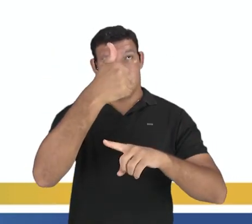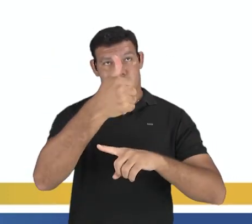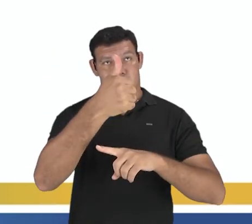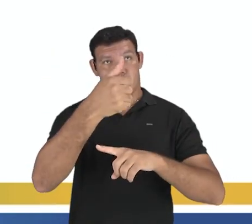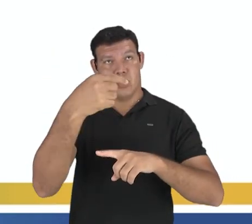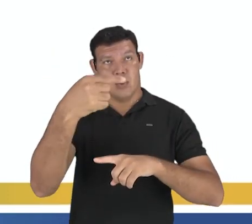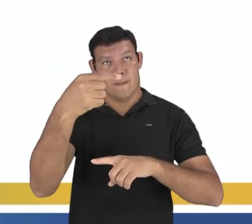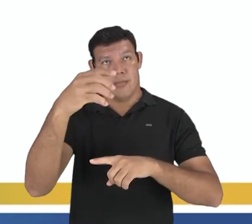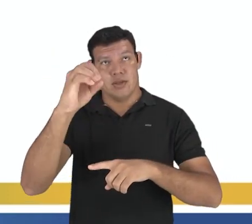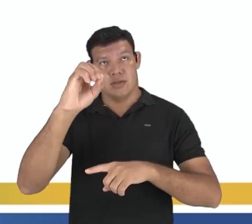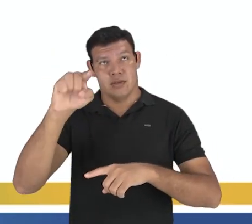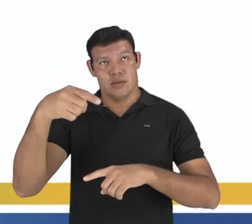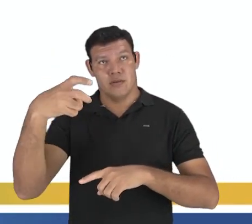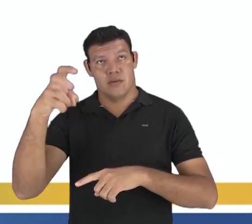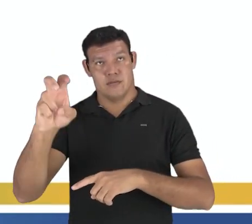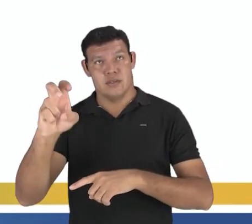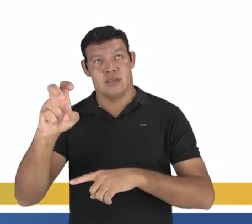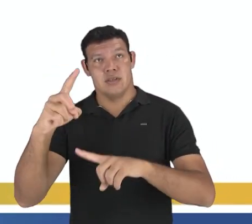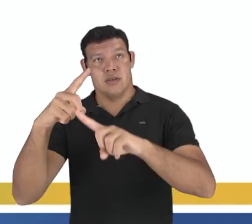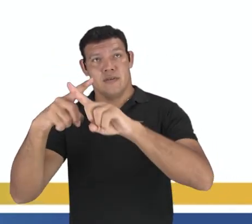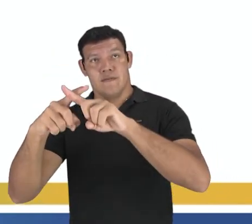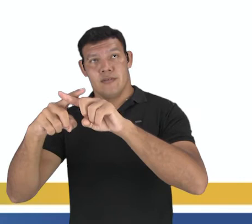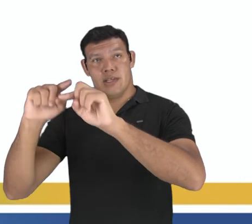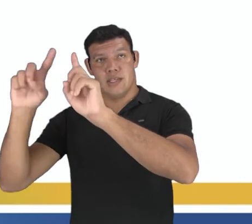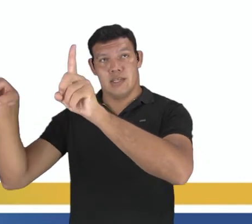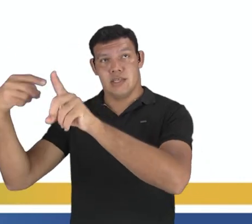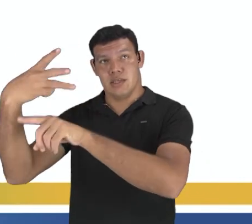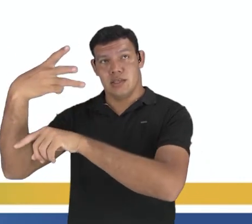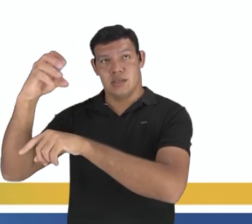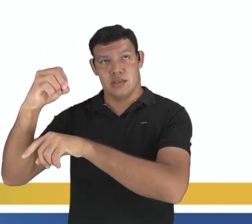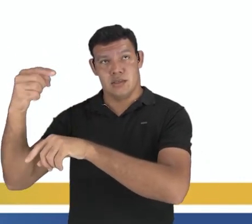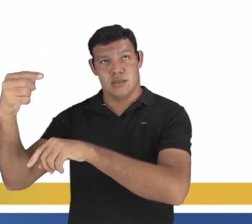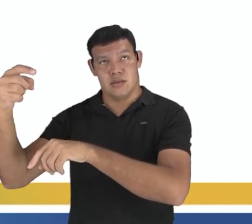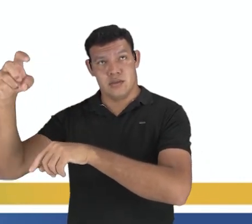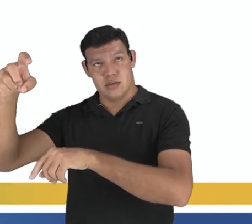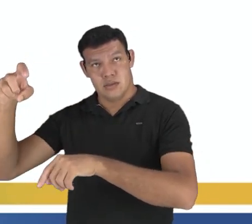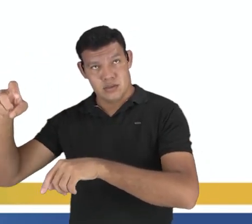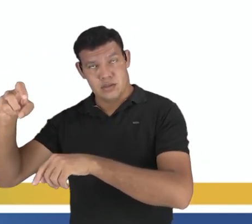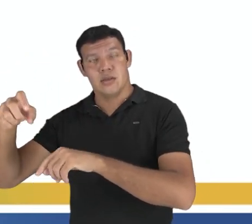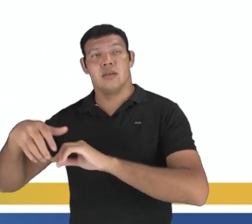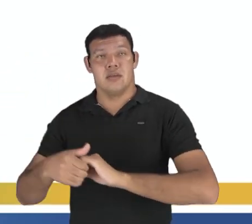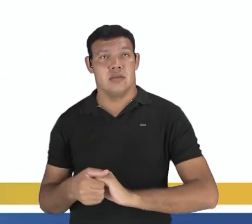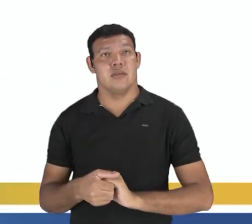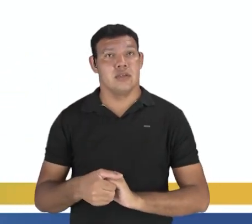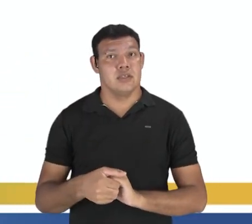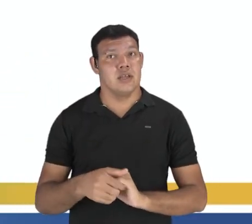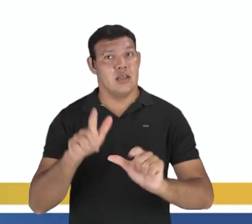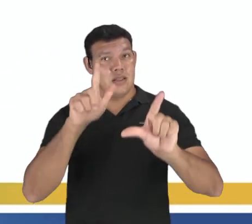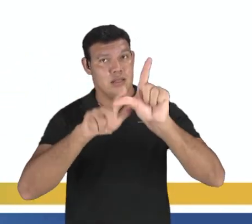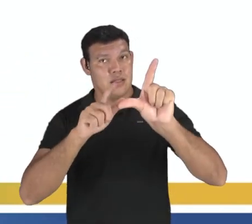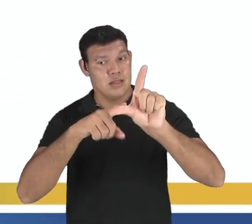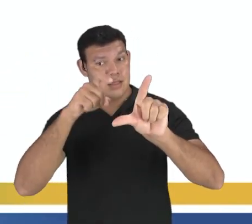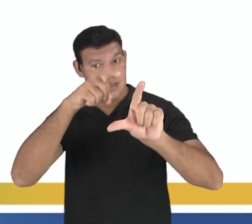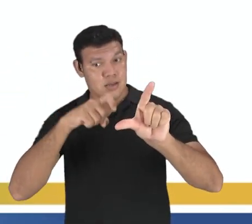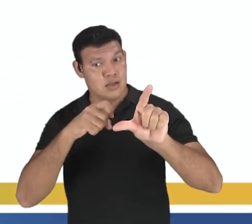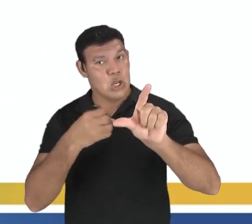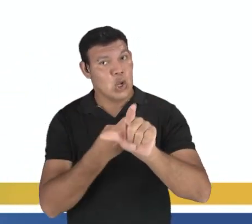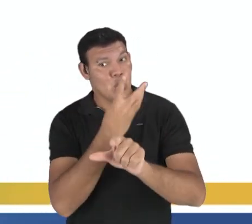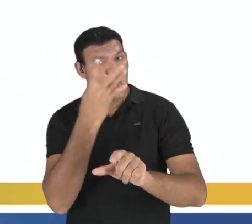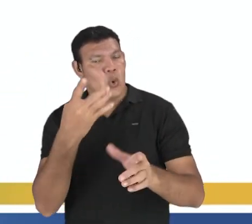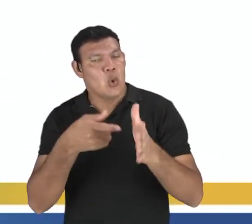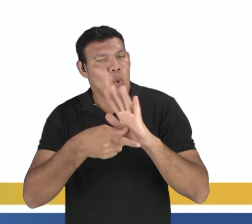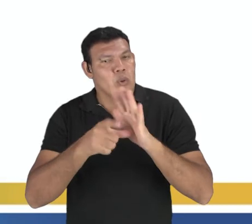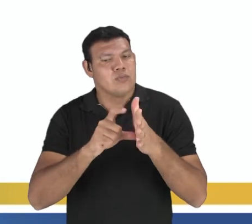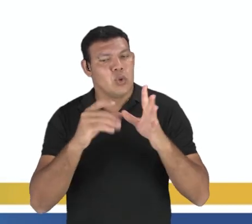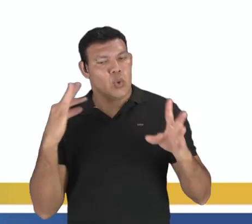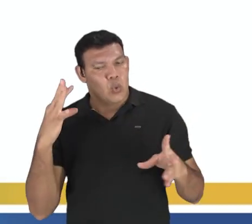0,25 vezes 30 menos x. Esse 30 menos x é o quantitativo anterior, que era